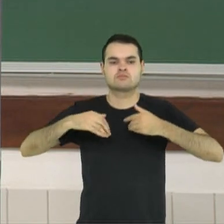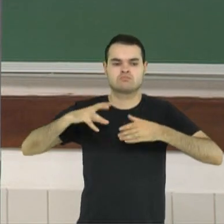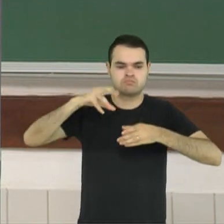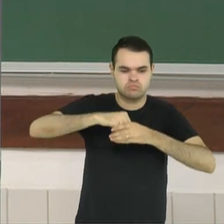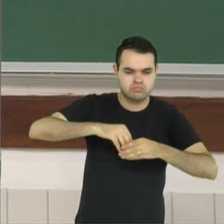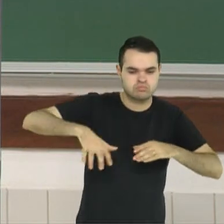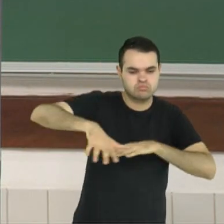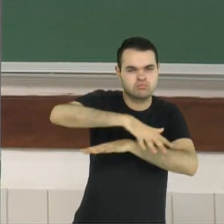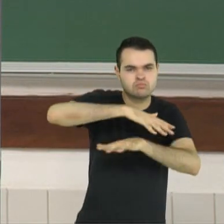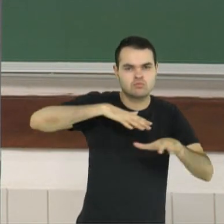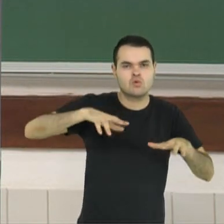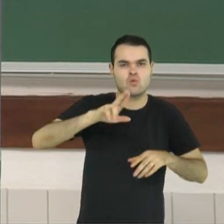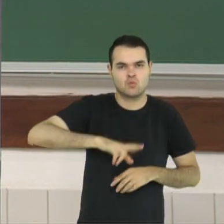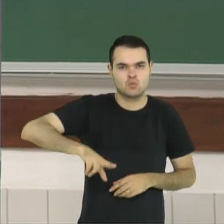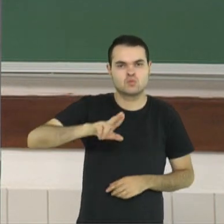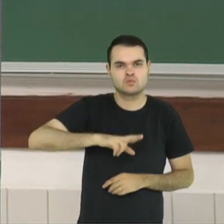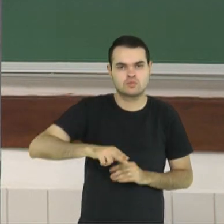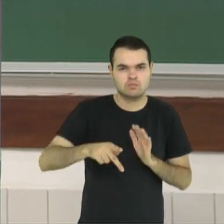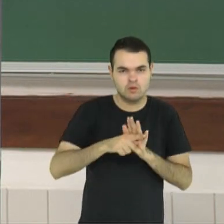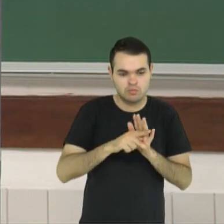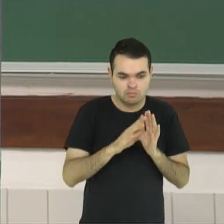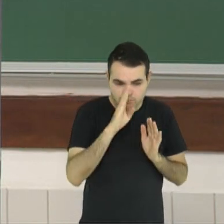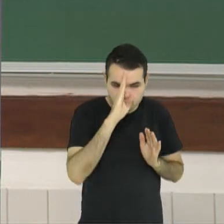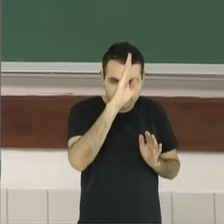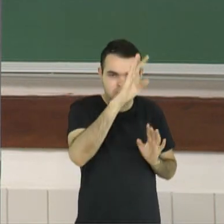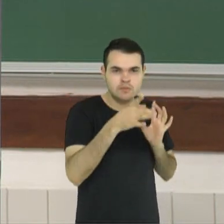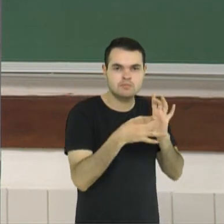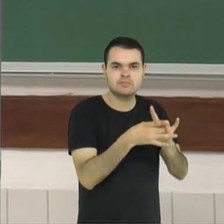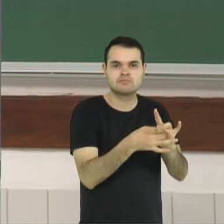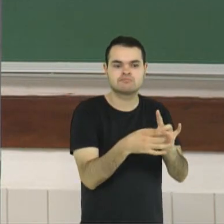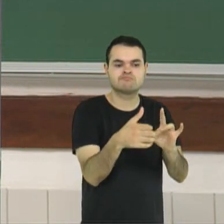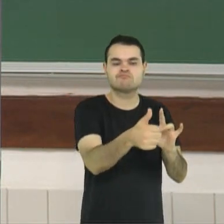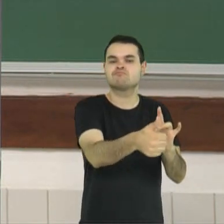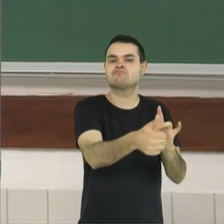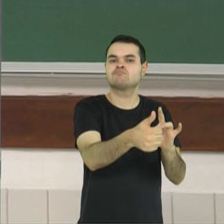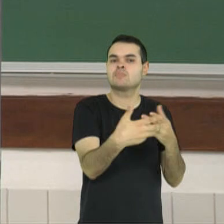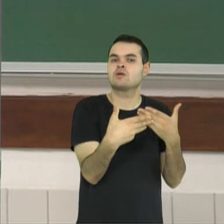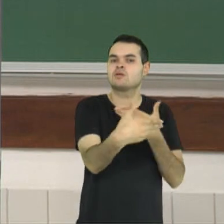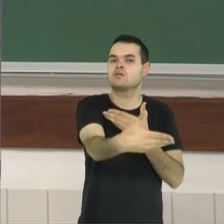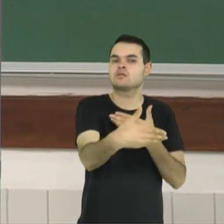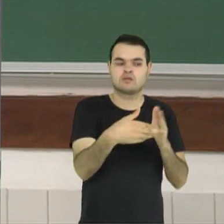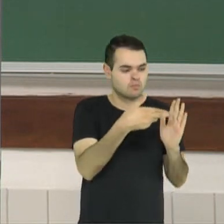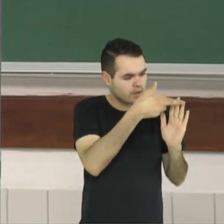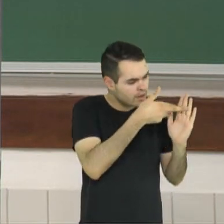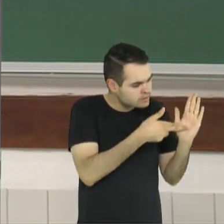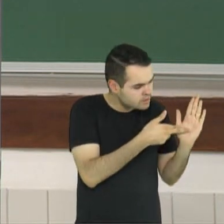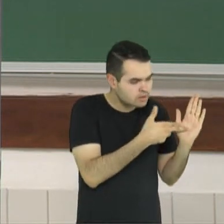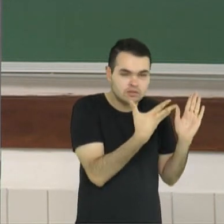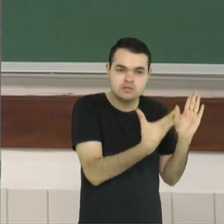conceito, usa o ready-made como instrumento principal, porque dá certo. Então ele viu uma receita que dá certo